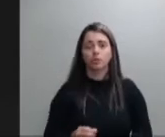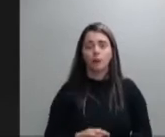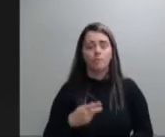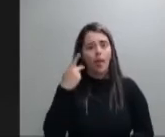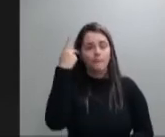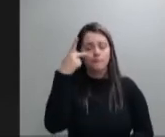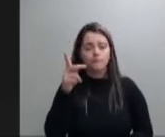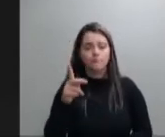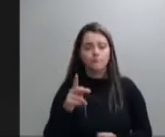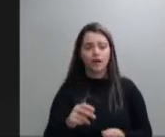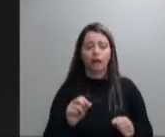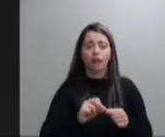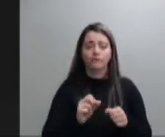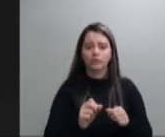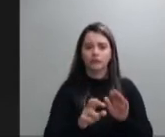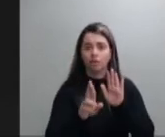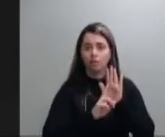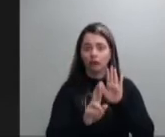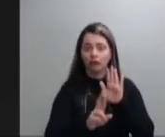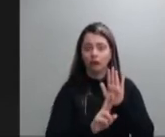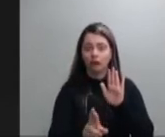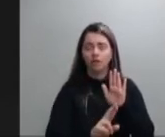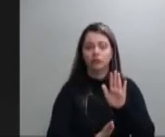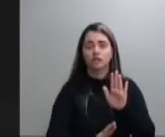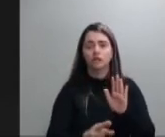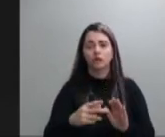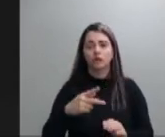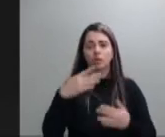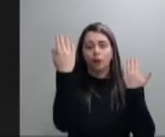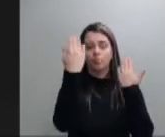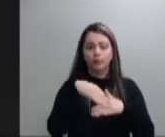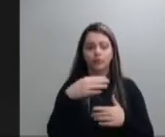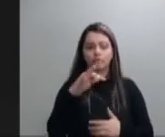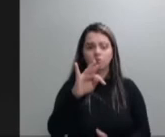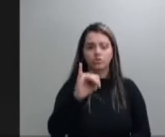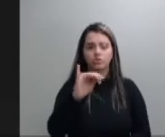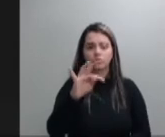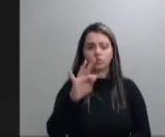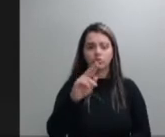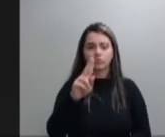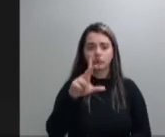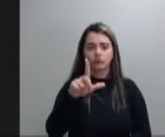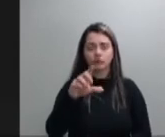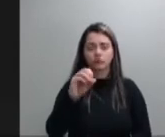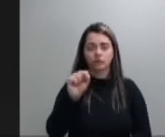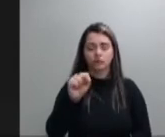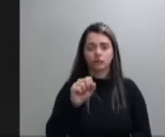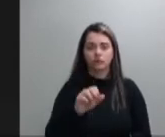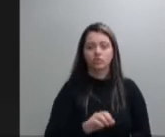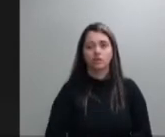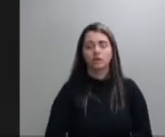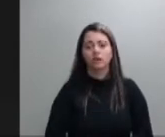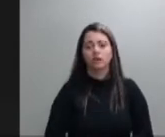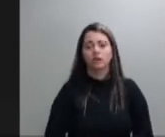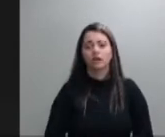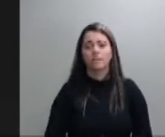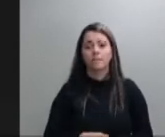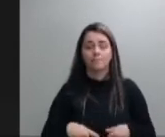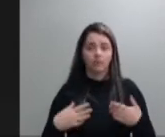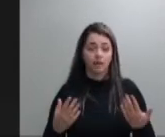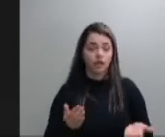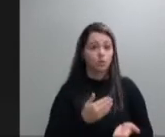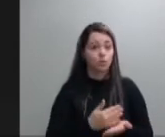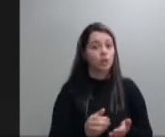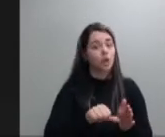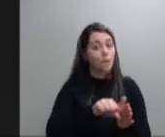realização da prova de títulos seriam considerados os títulos concluídos até o edital de abertura do concurso note-se que quanto ao primeiro